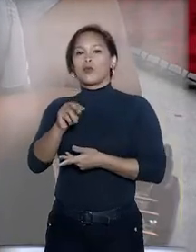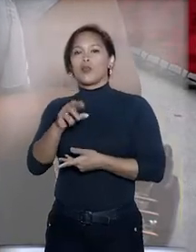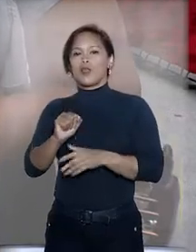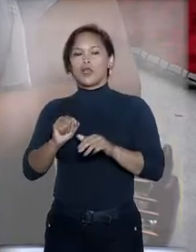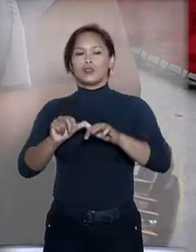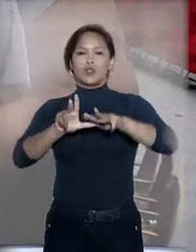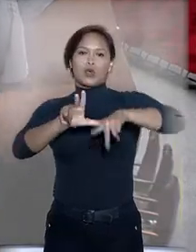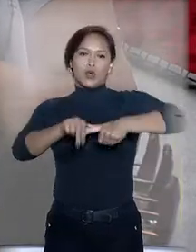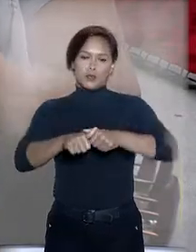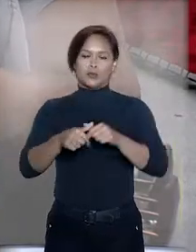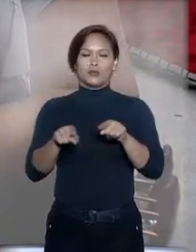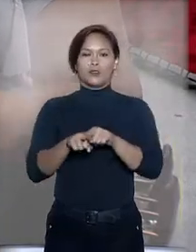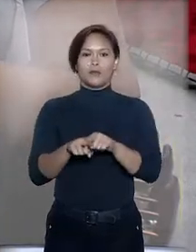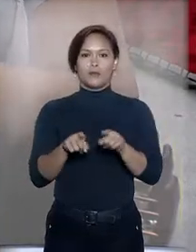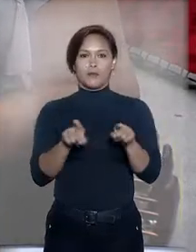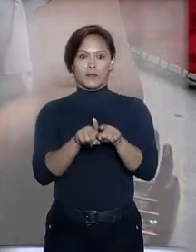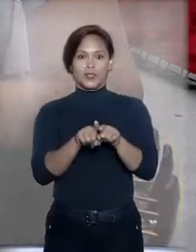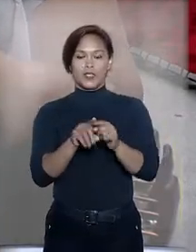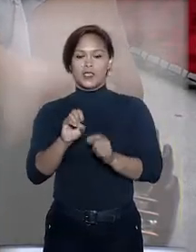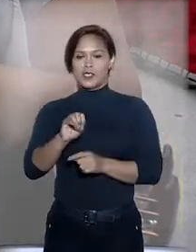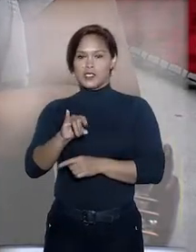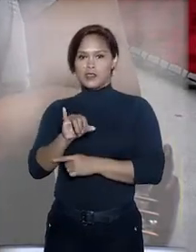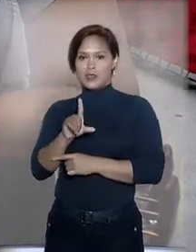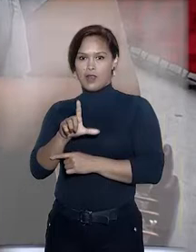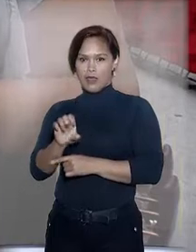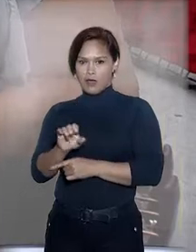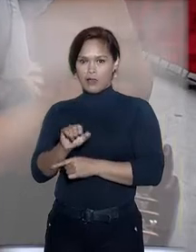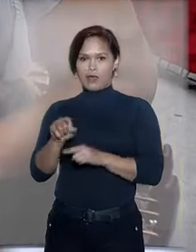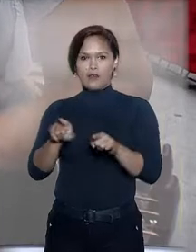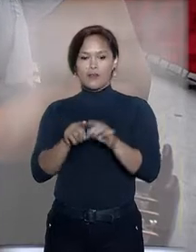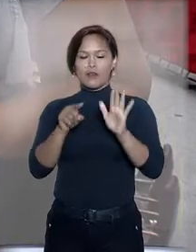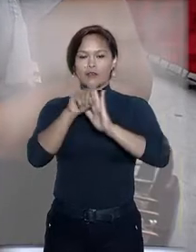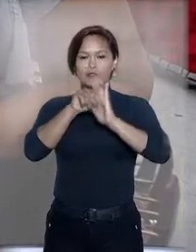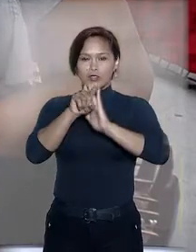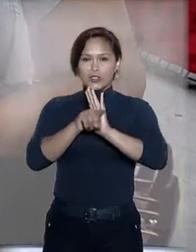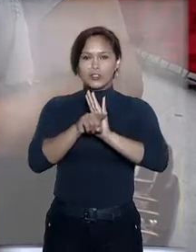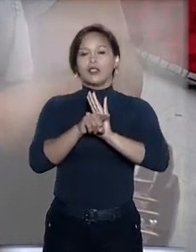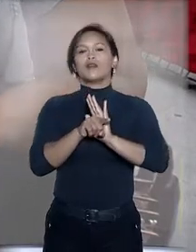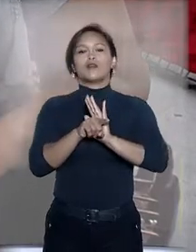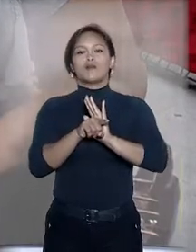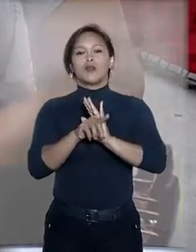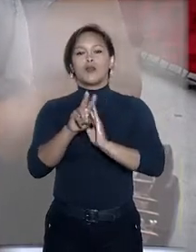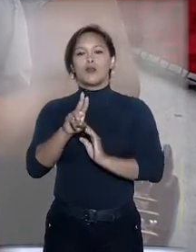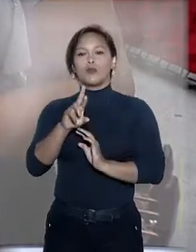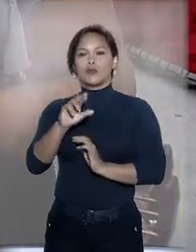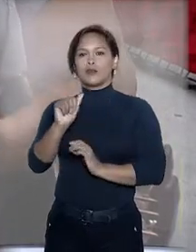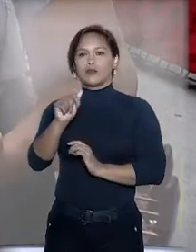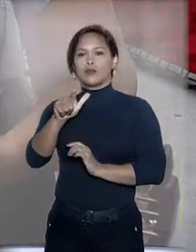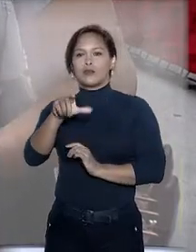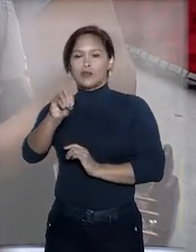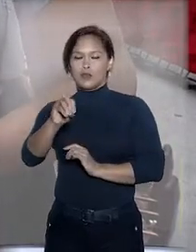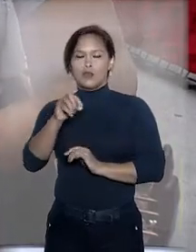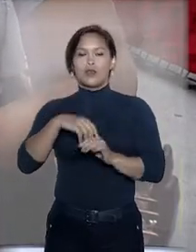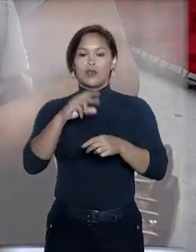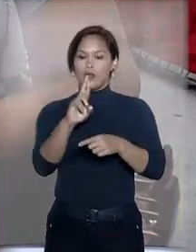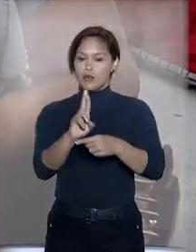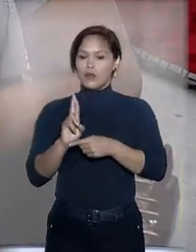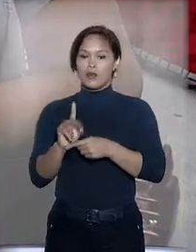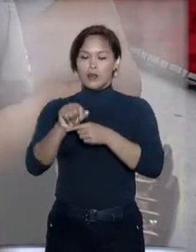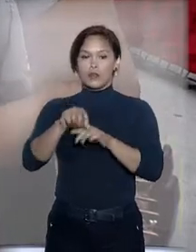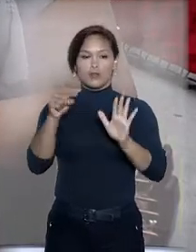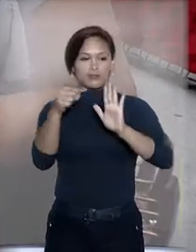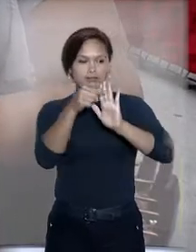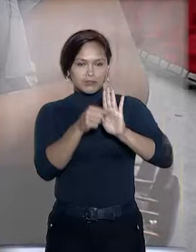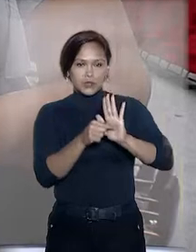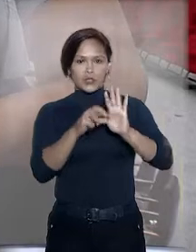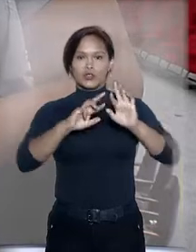corrupção passiva. Sidley Alves da Silva foi investigado pela Operação Uragano e o ministro relator do caso apontou